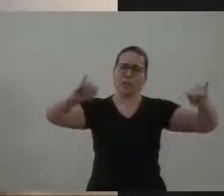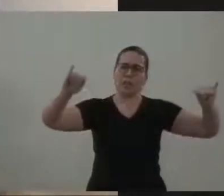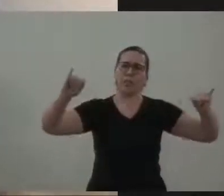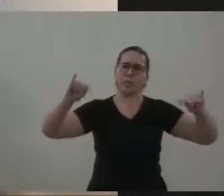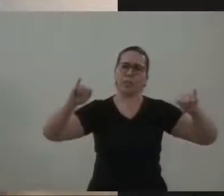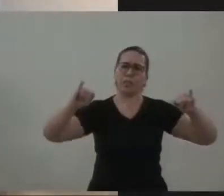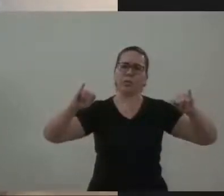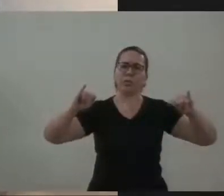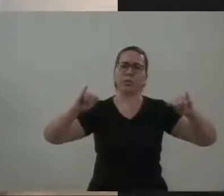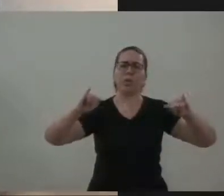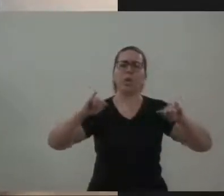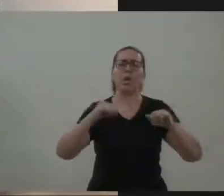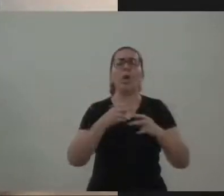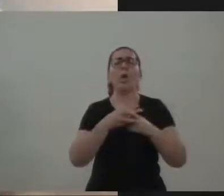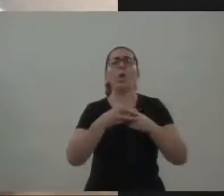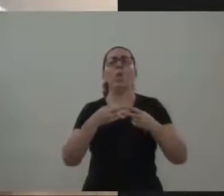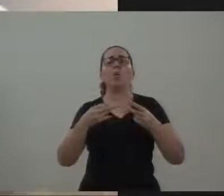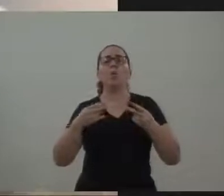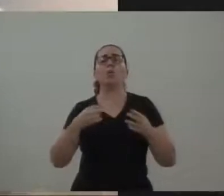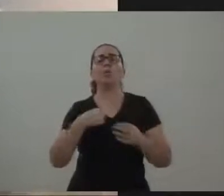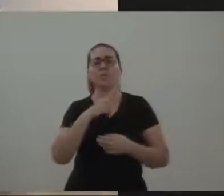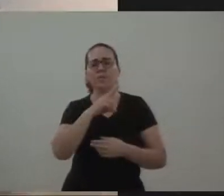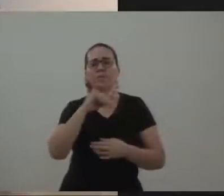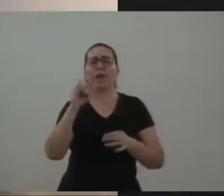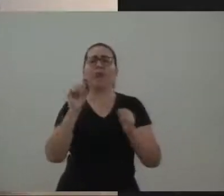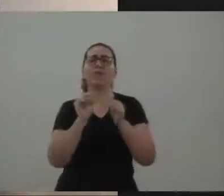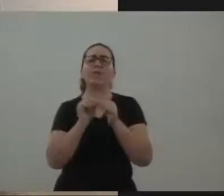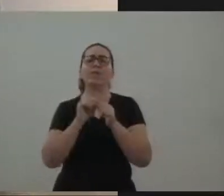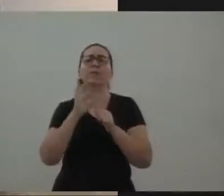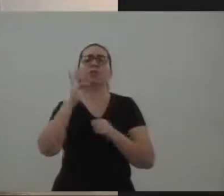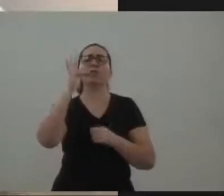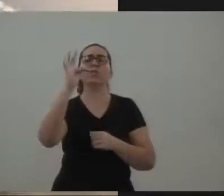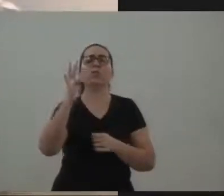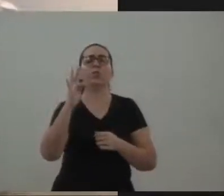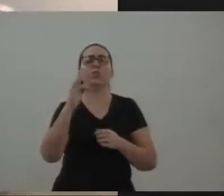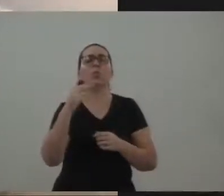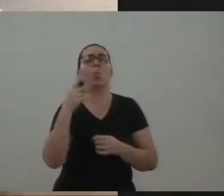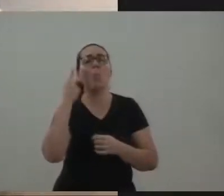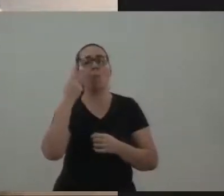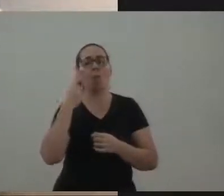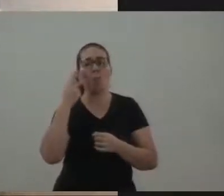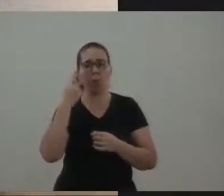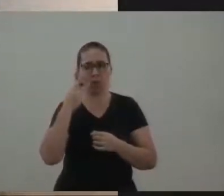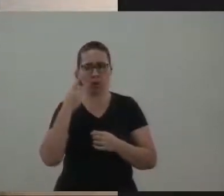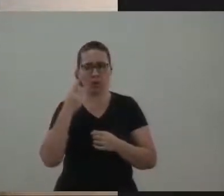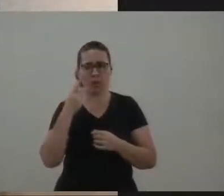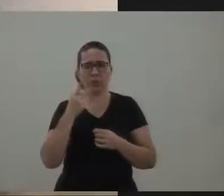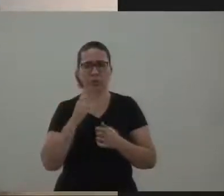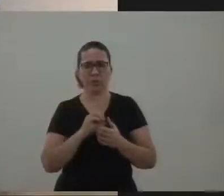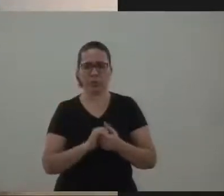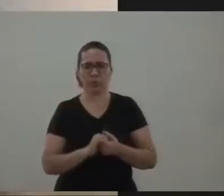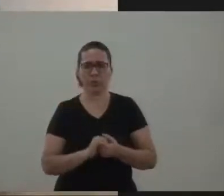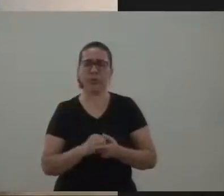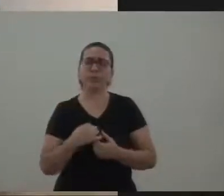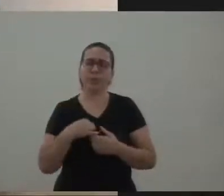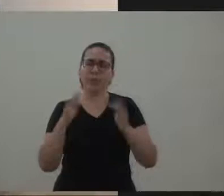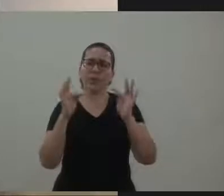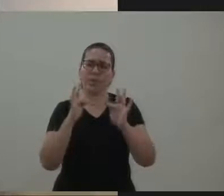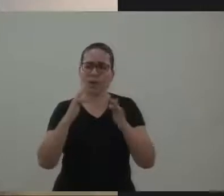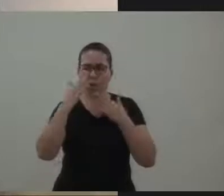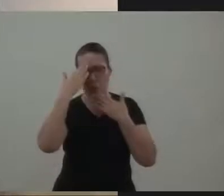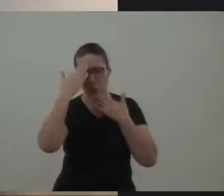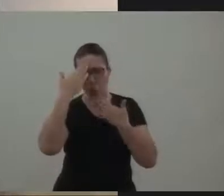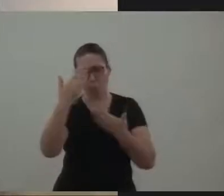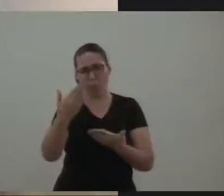né? Qual o rumo da minha vida eu vou tomar sobre a política, né? Minha política, tá? Então, fico feliz,